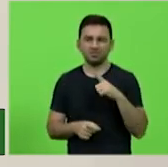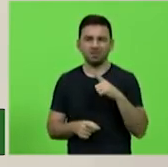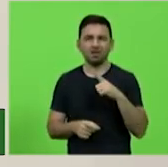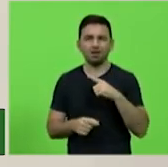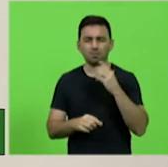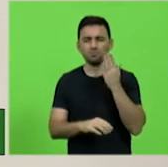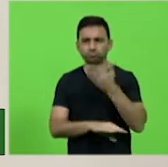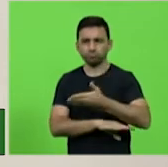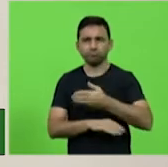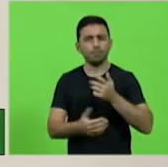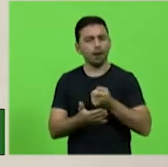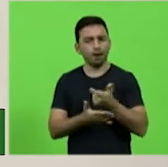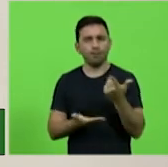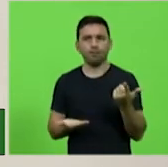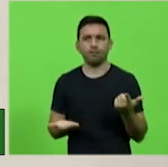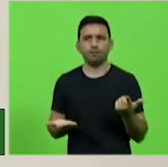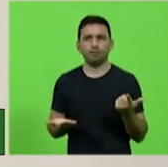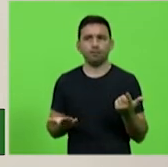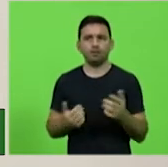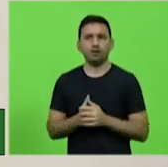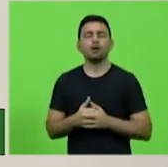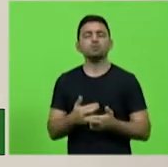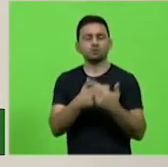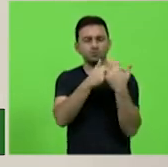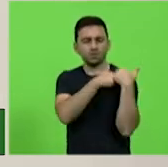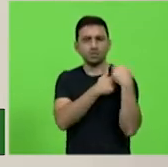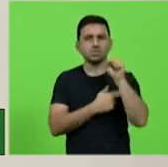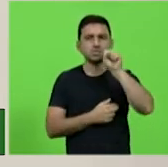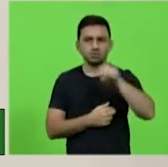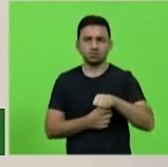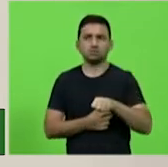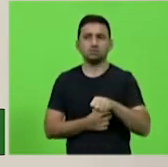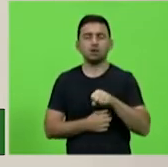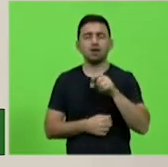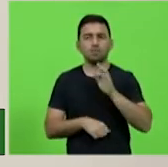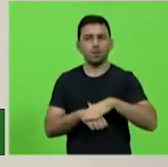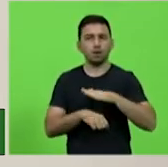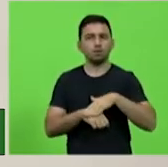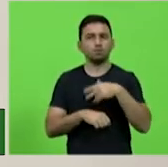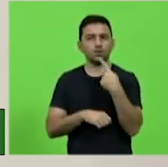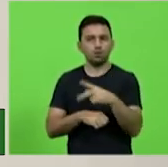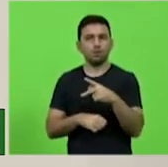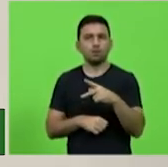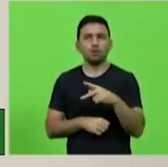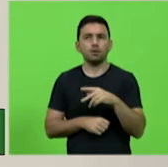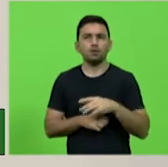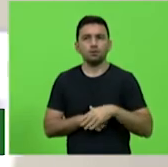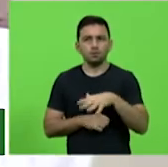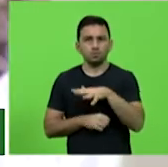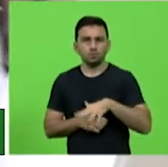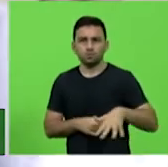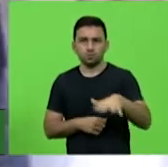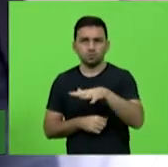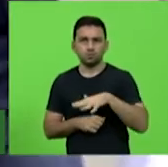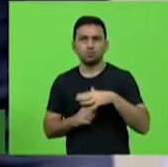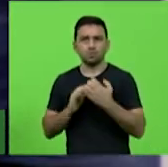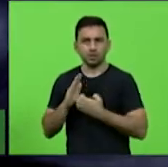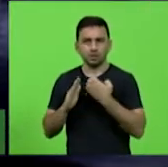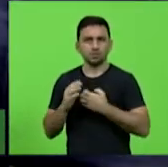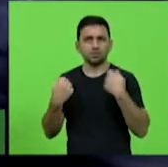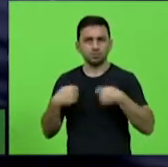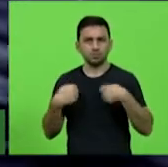pelo assunto e a responsabilidade, com certeza, é dessas BRs aí, e tem que responder